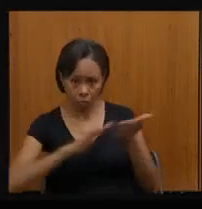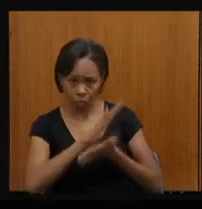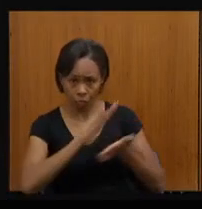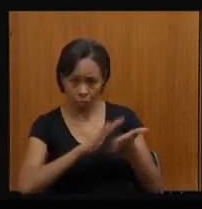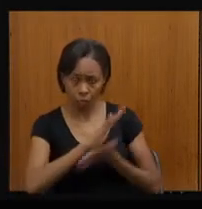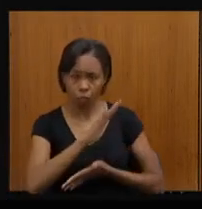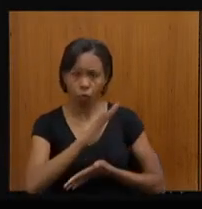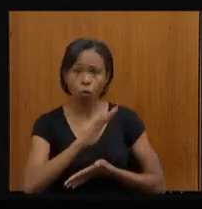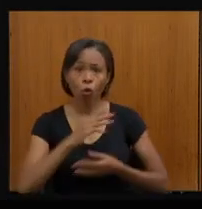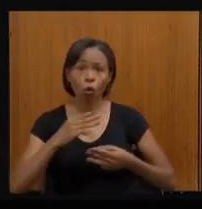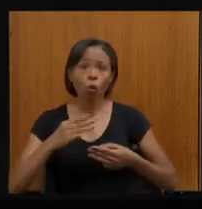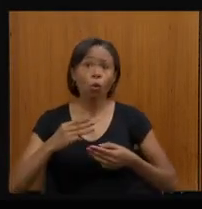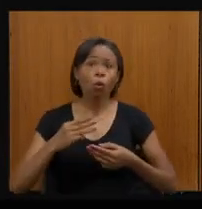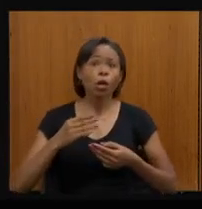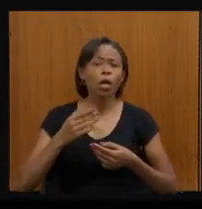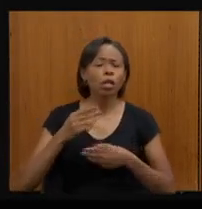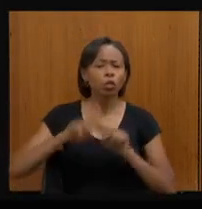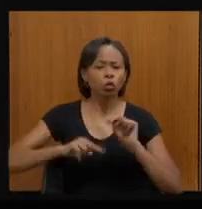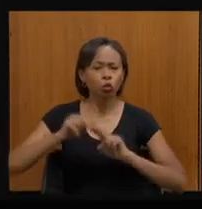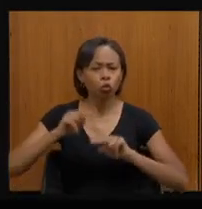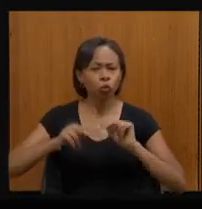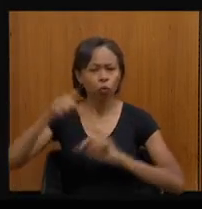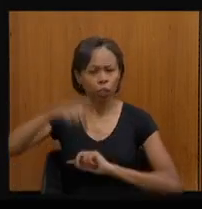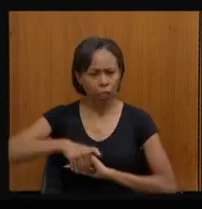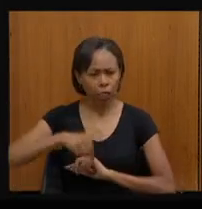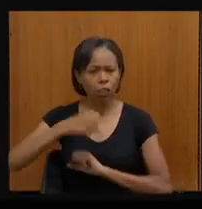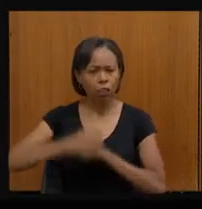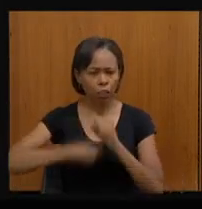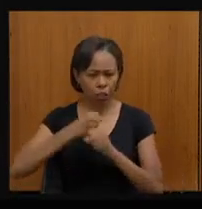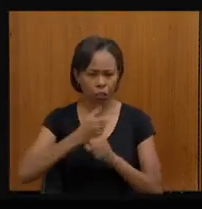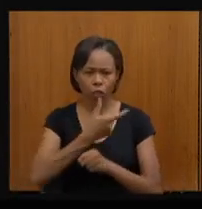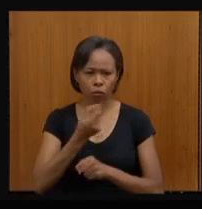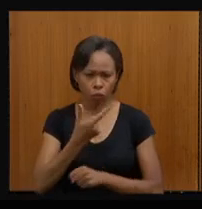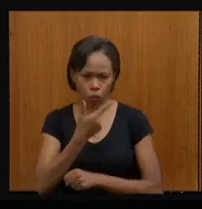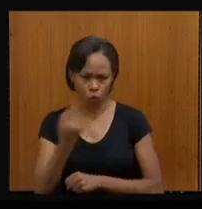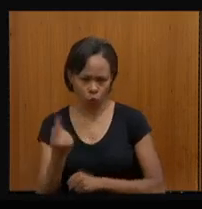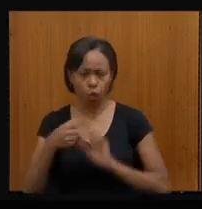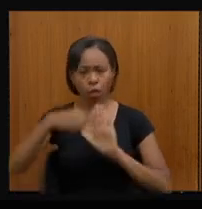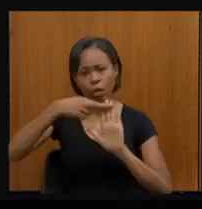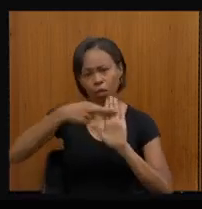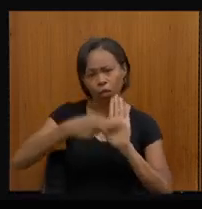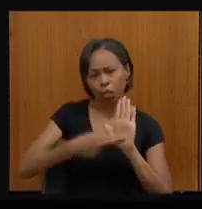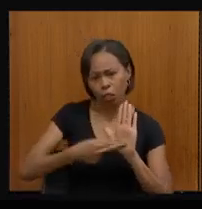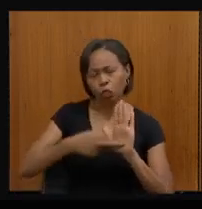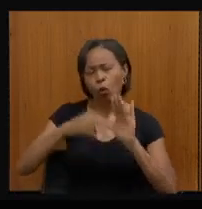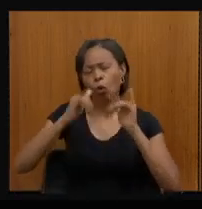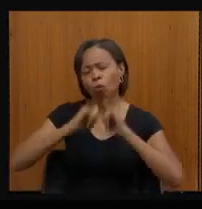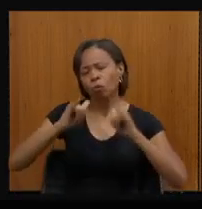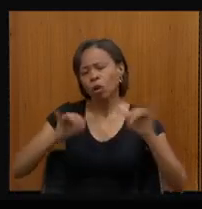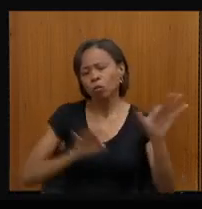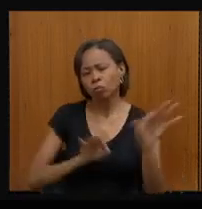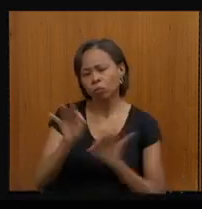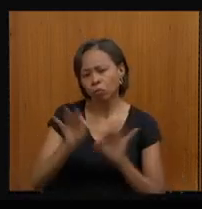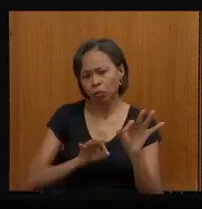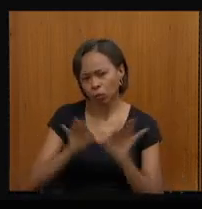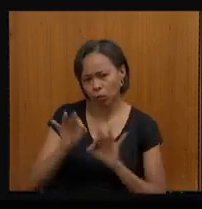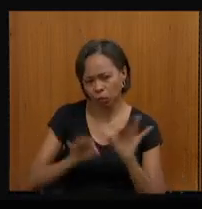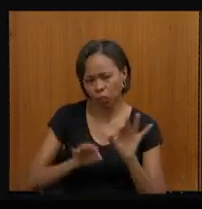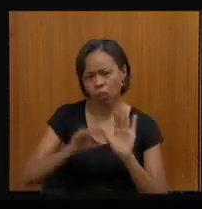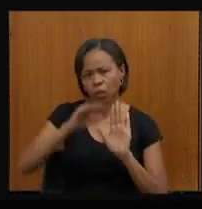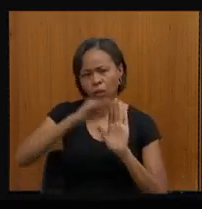julho deste ano que é é o documento das diretrizes do programa nacional de hidrogênio O que que tem esse programa